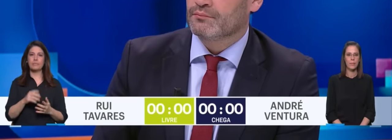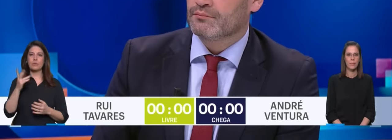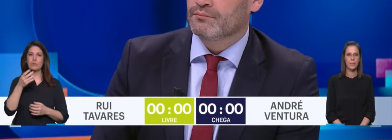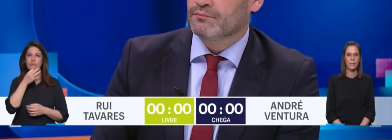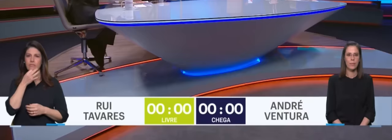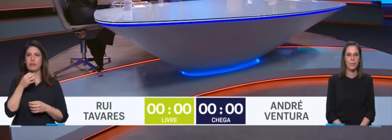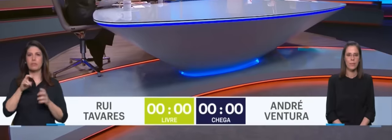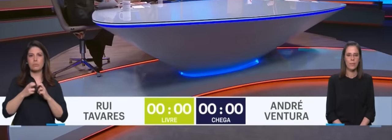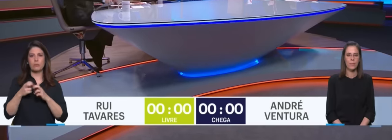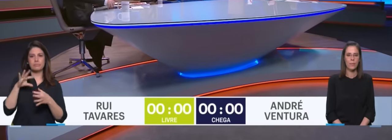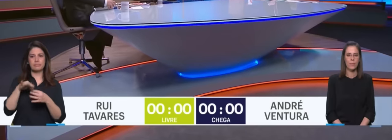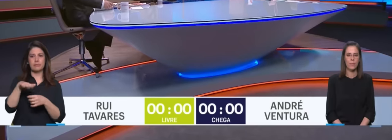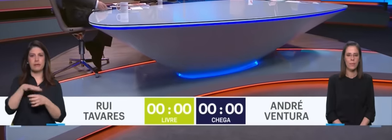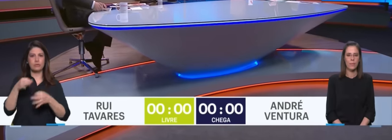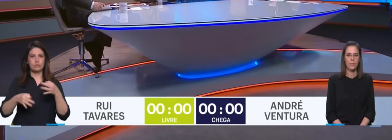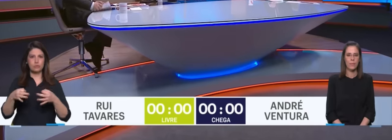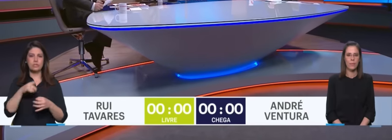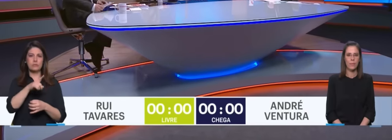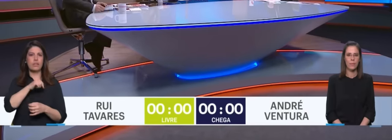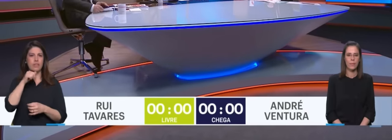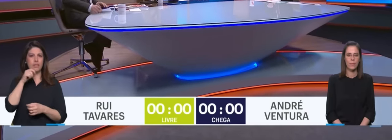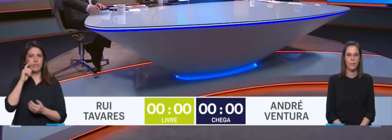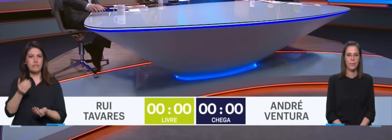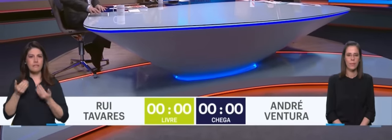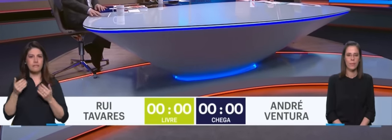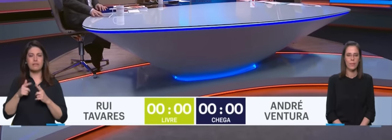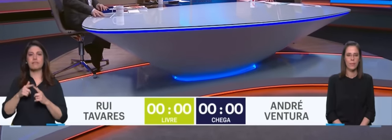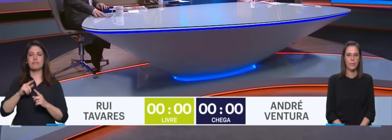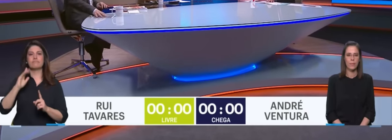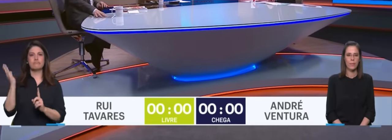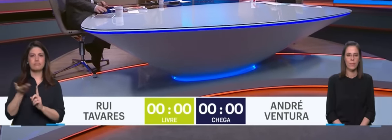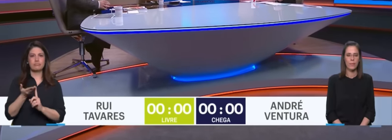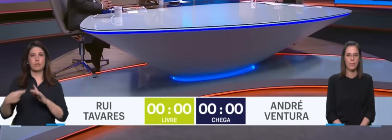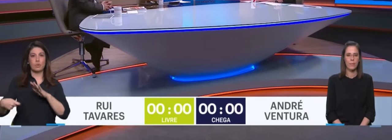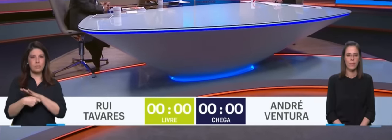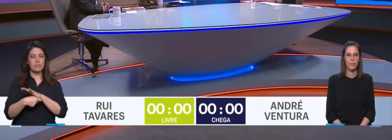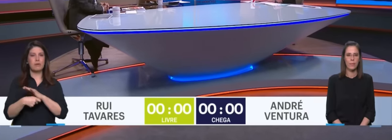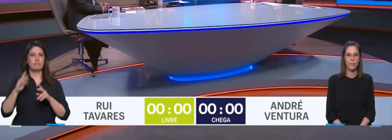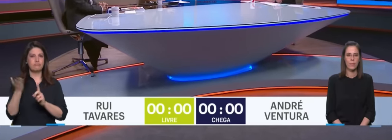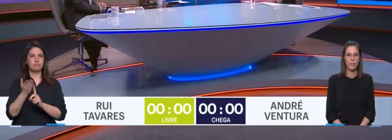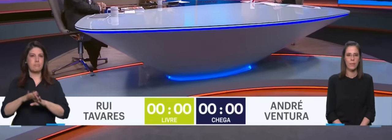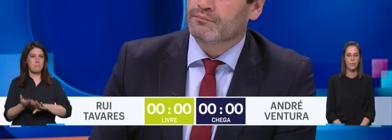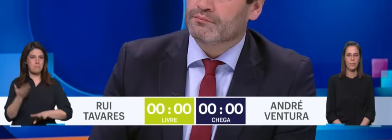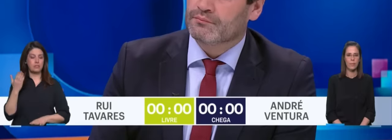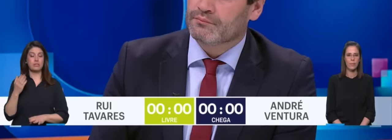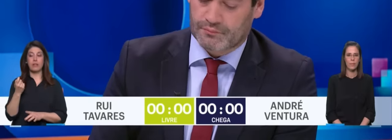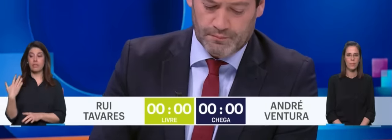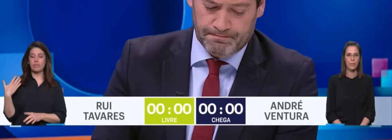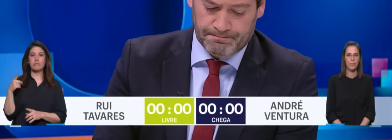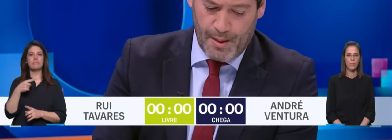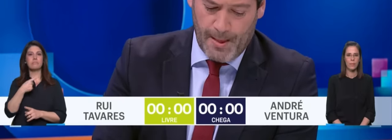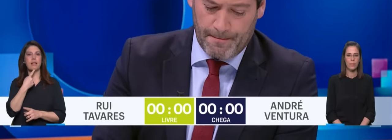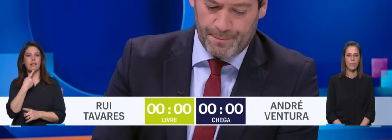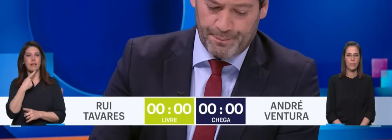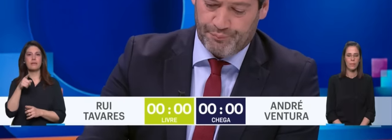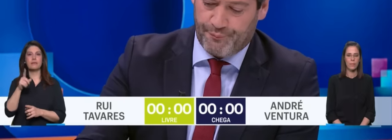justiça o André Ventura defende sempre o aumento das penas do crime de corrupção e agora mais recentemente veio defender a